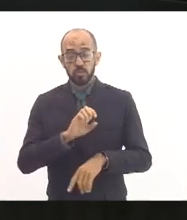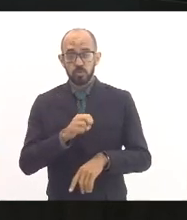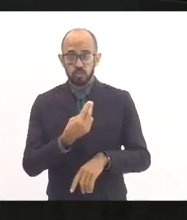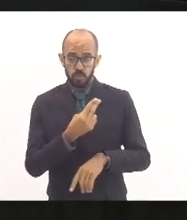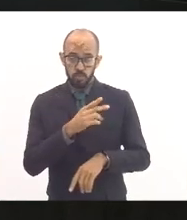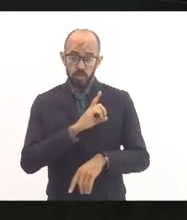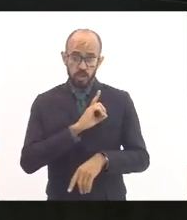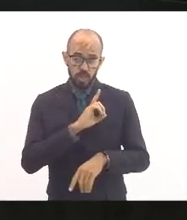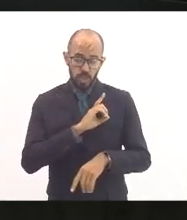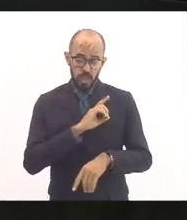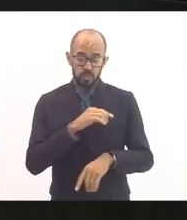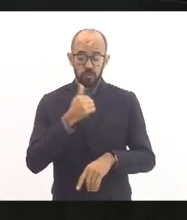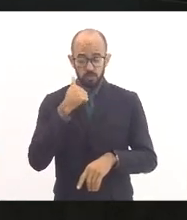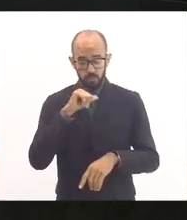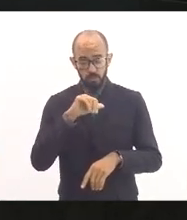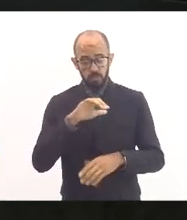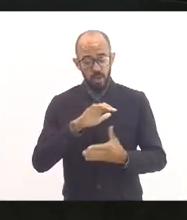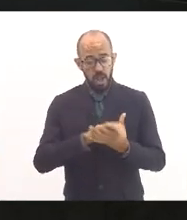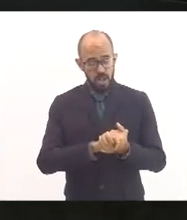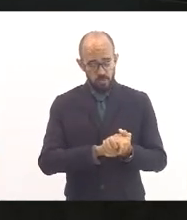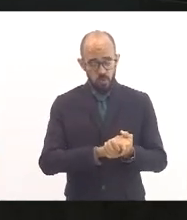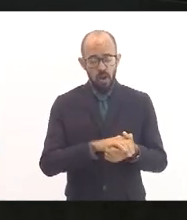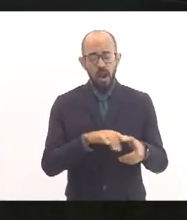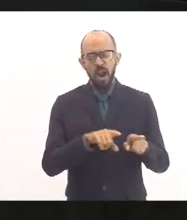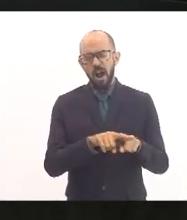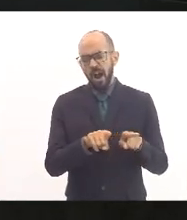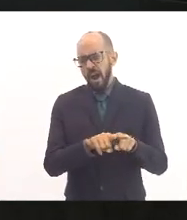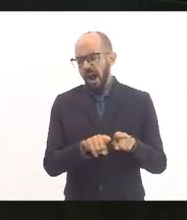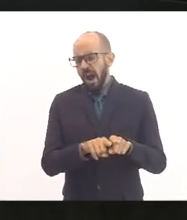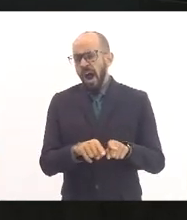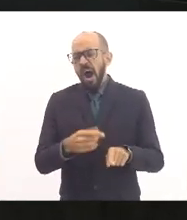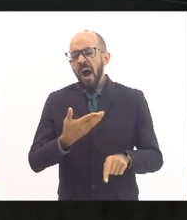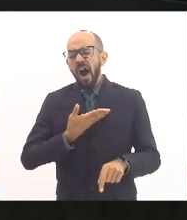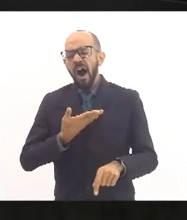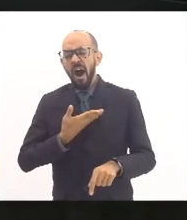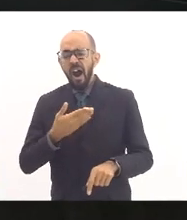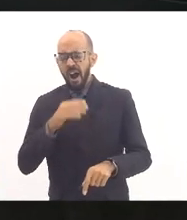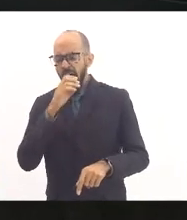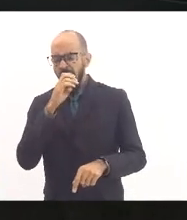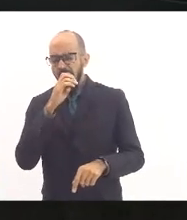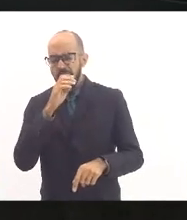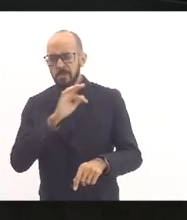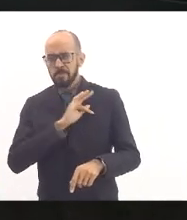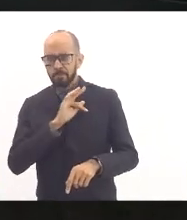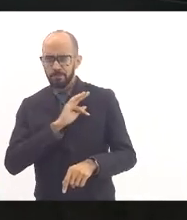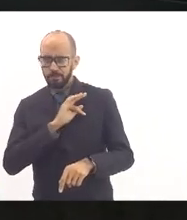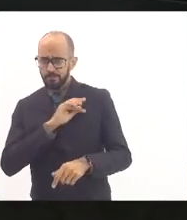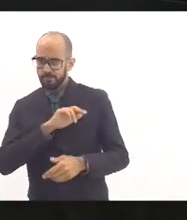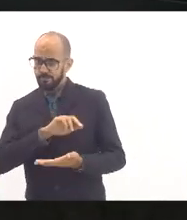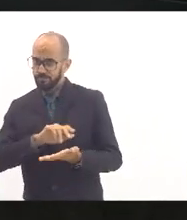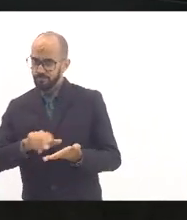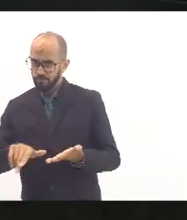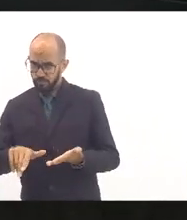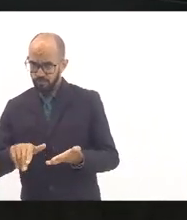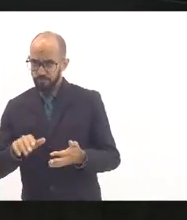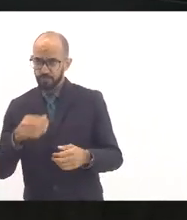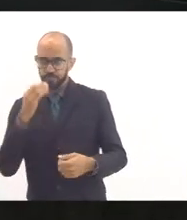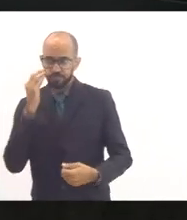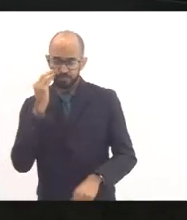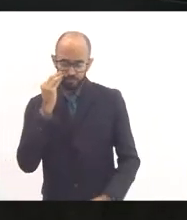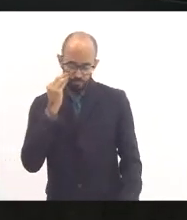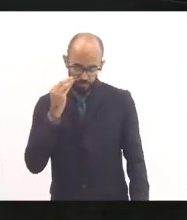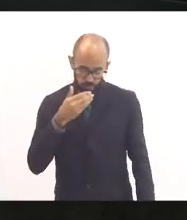polícia meus amigos né são policiais civis bom então vamos fazer a melhor